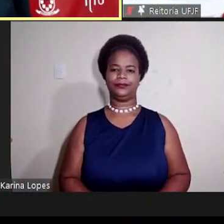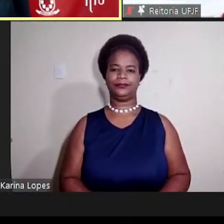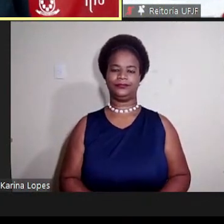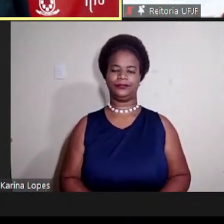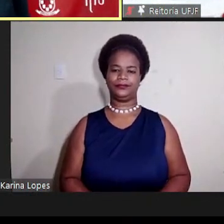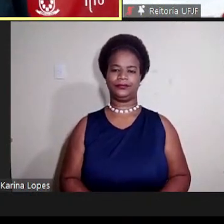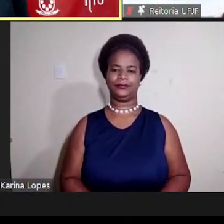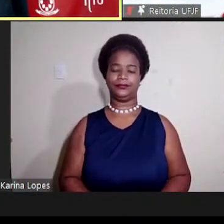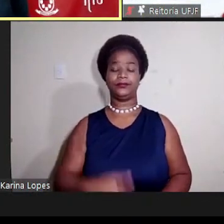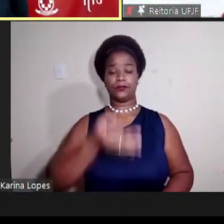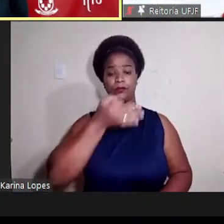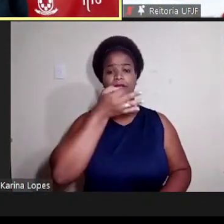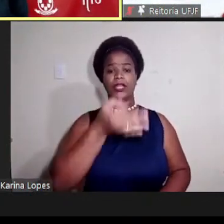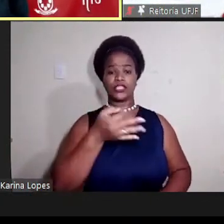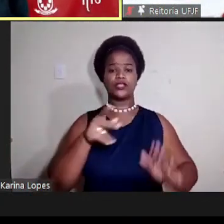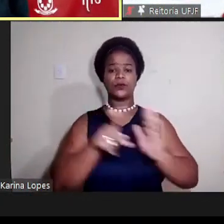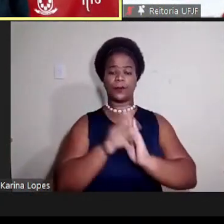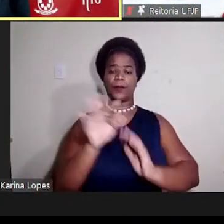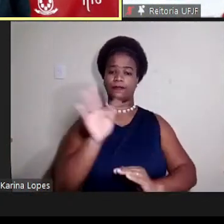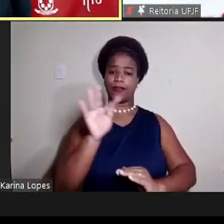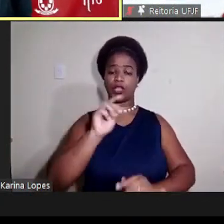Indicação da Faculdade de Odontologia.